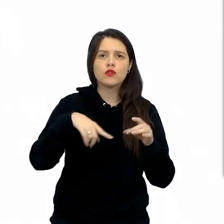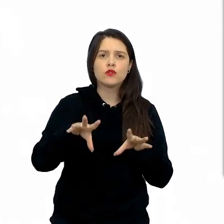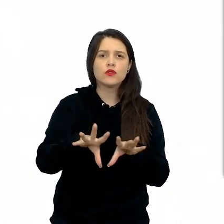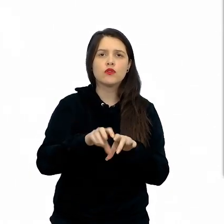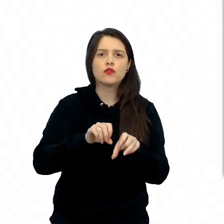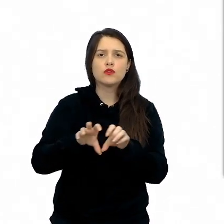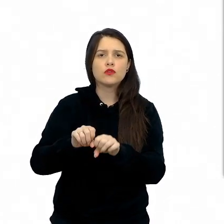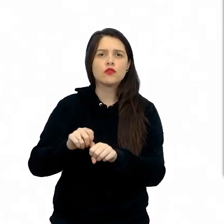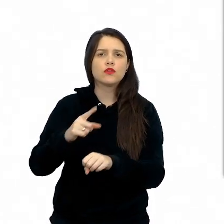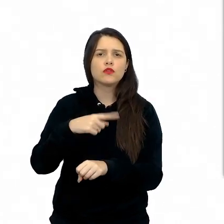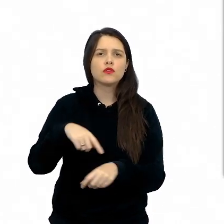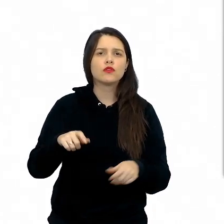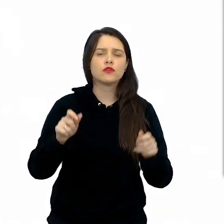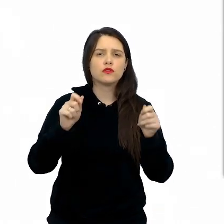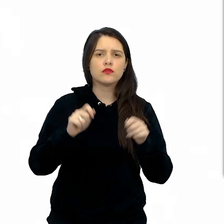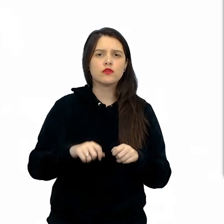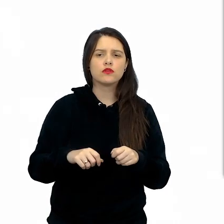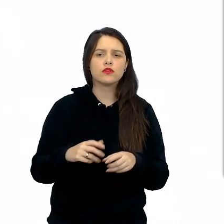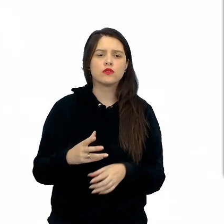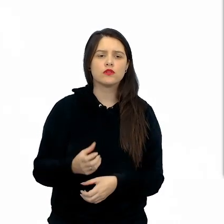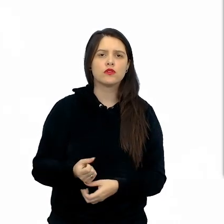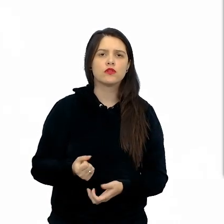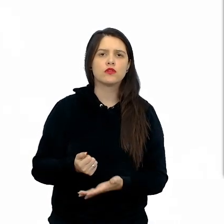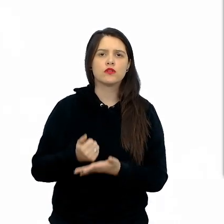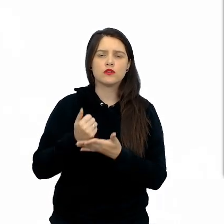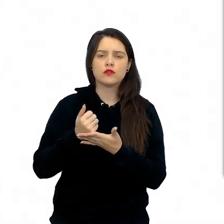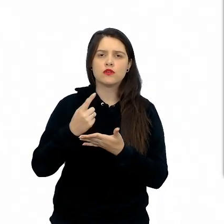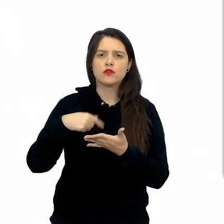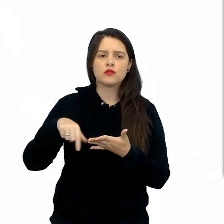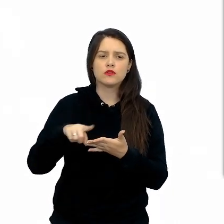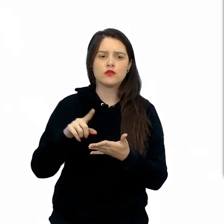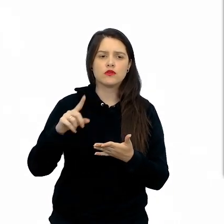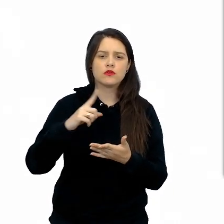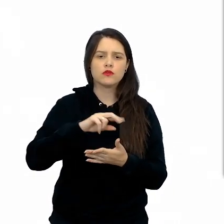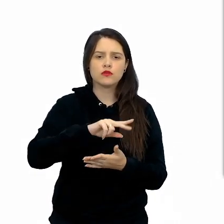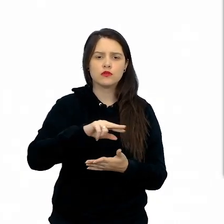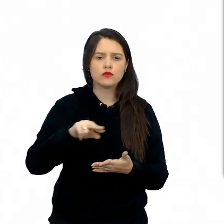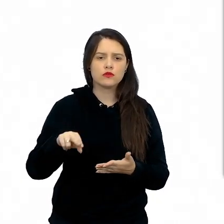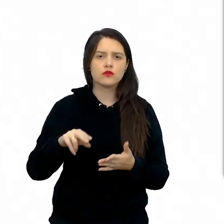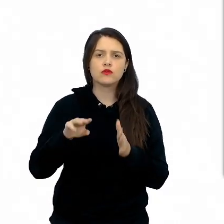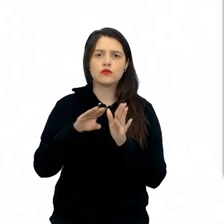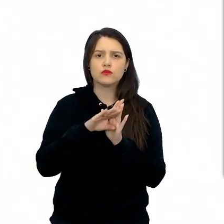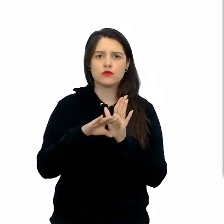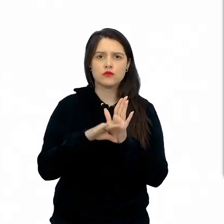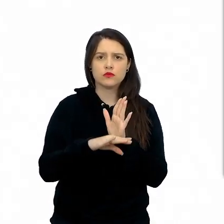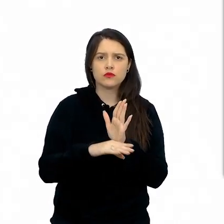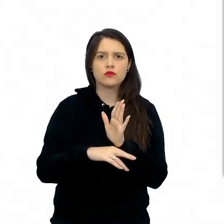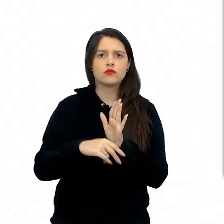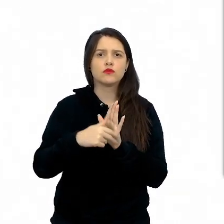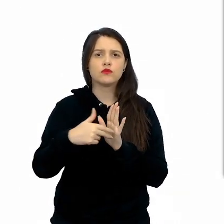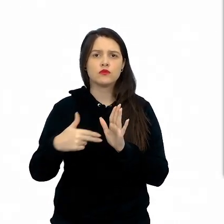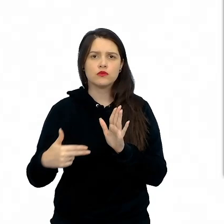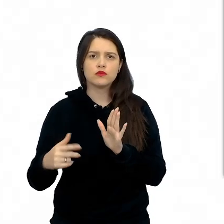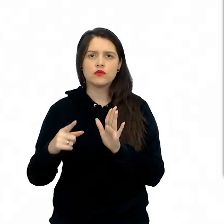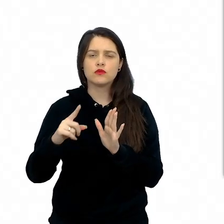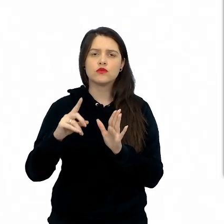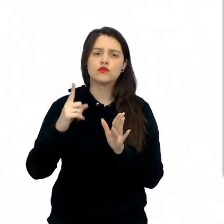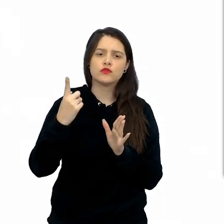formações, a gente vai passar daqui o cronograma, compartilhar com vocês aí o nosso cronograma. Hoje nós estamos no